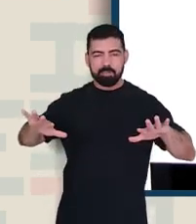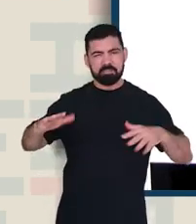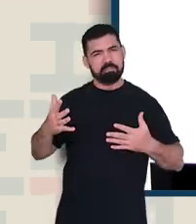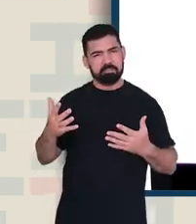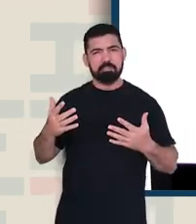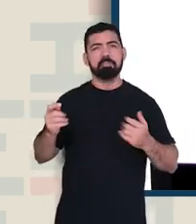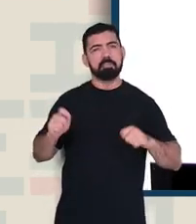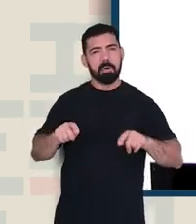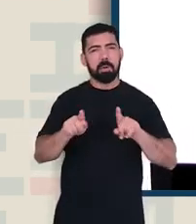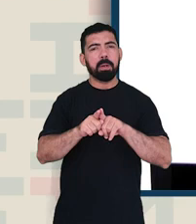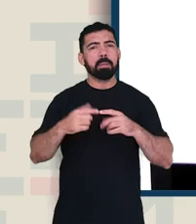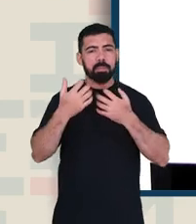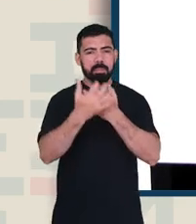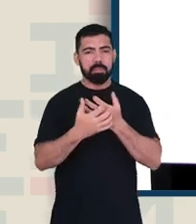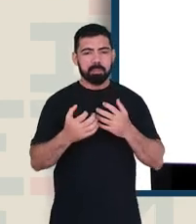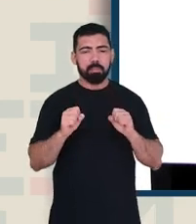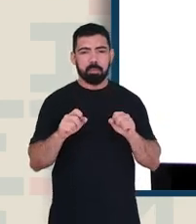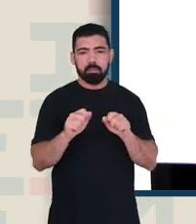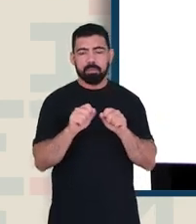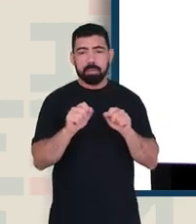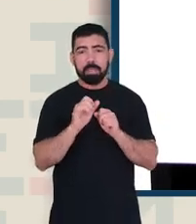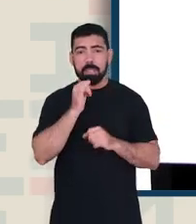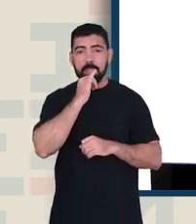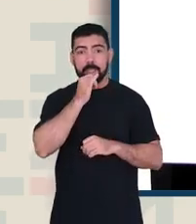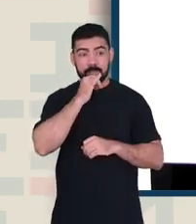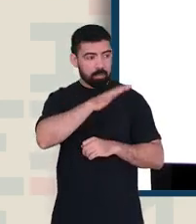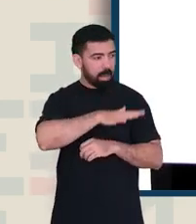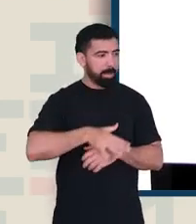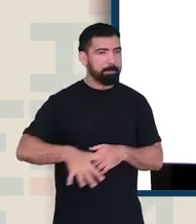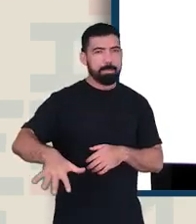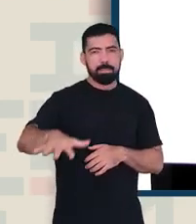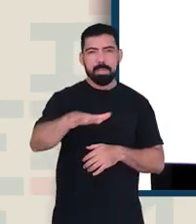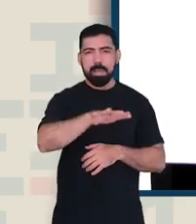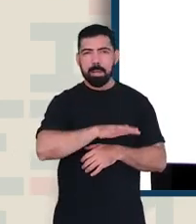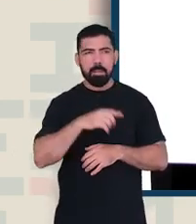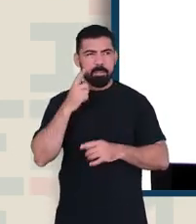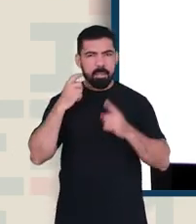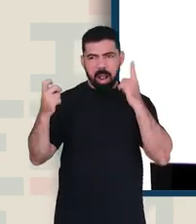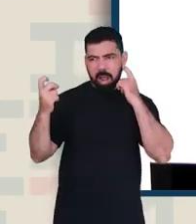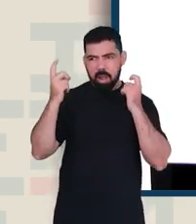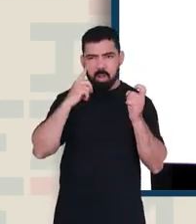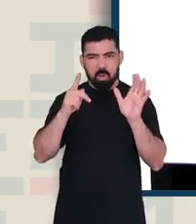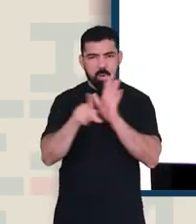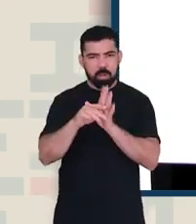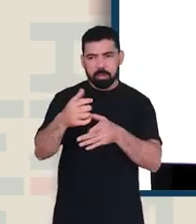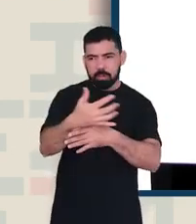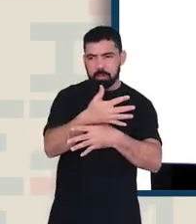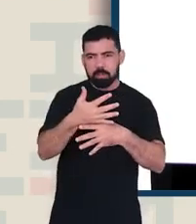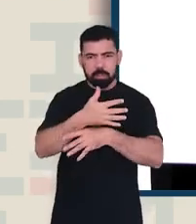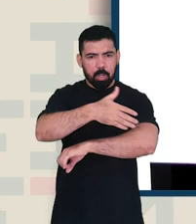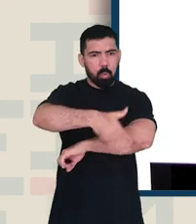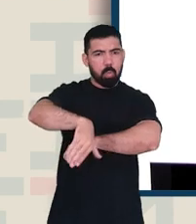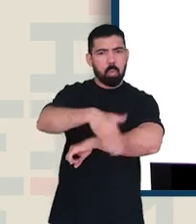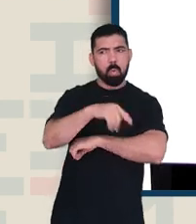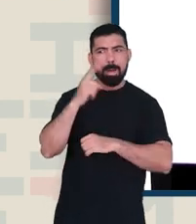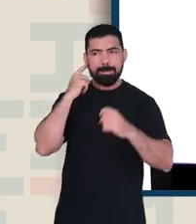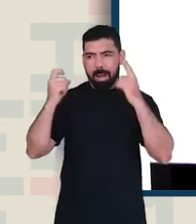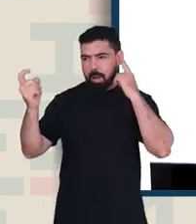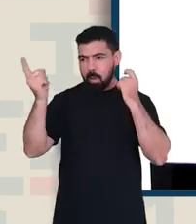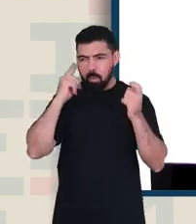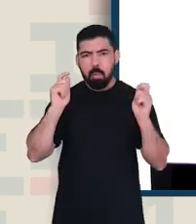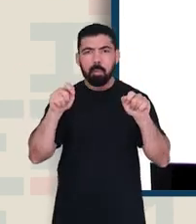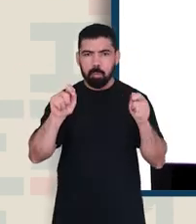fazer música com sons da ambiência, com sons urbanos, sons da rua,